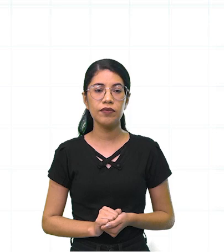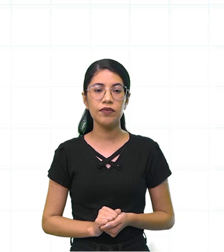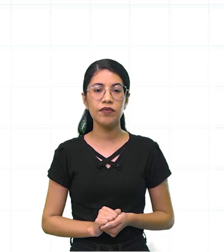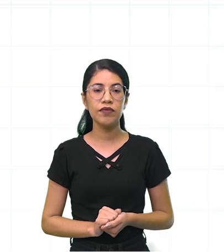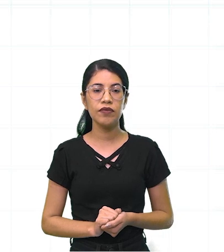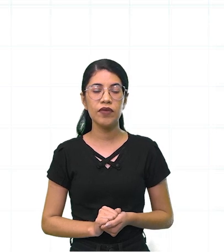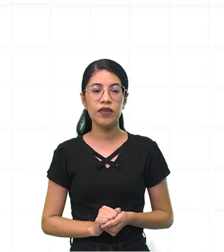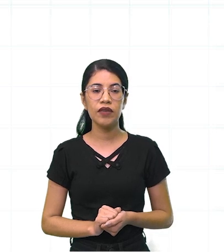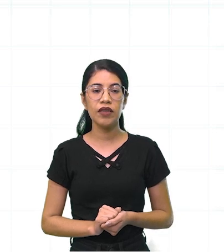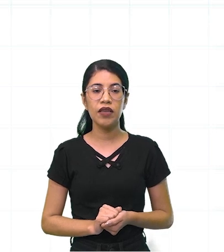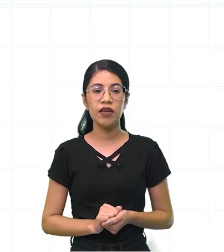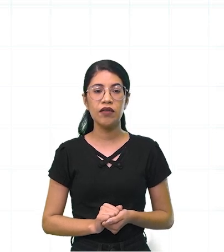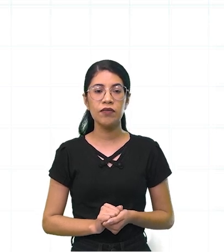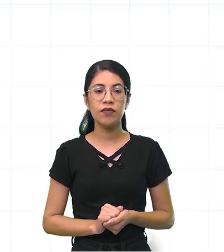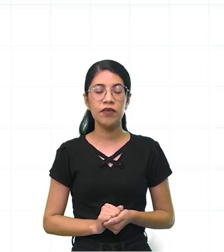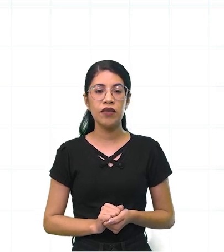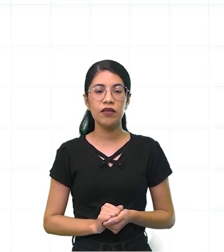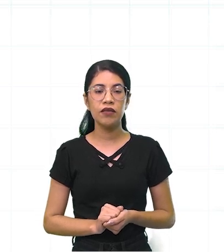Eu